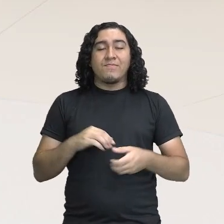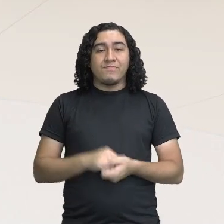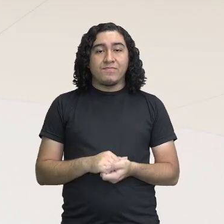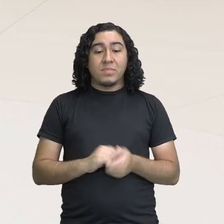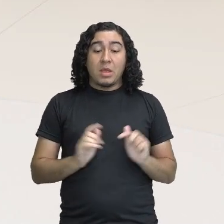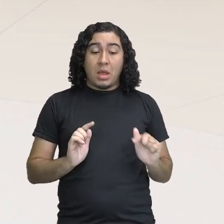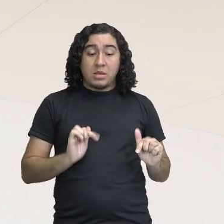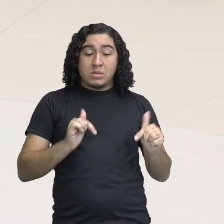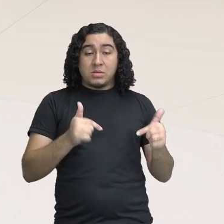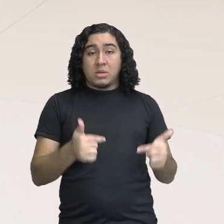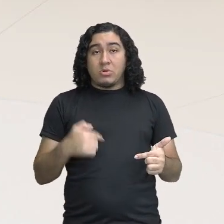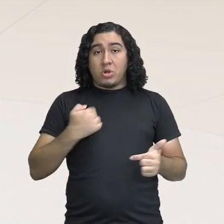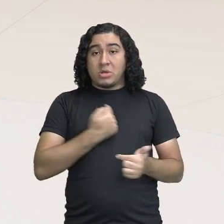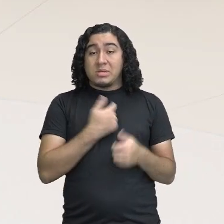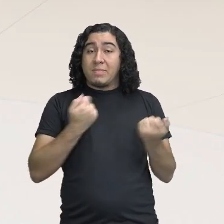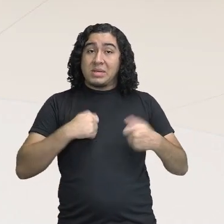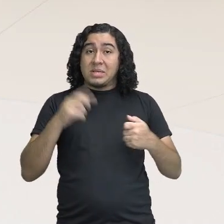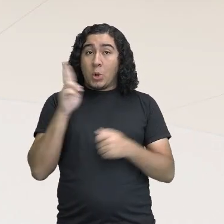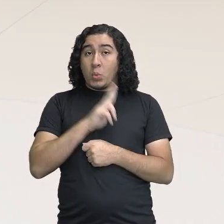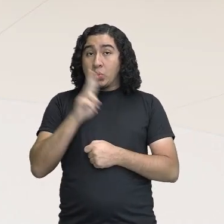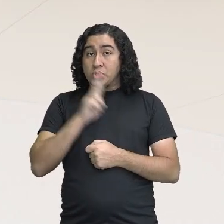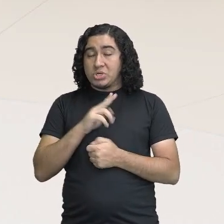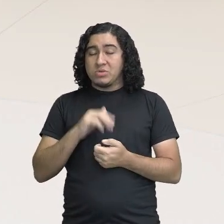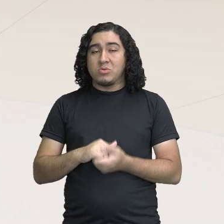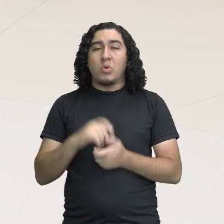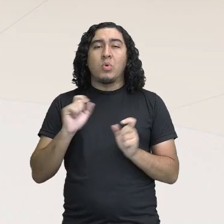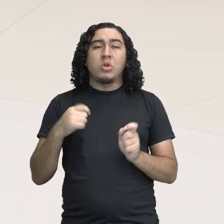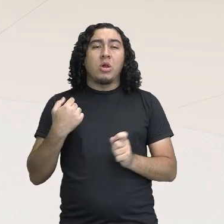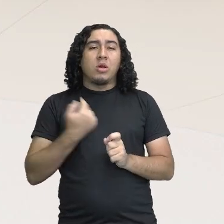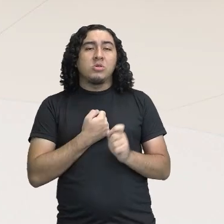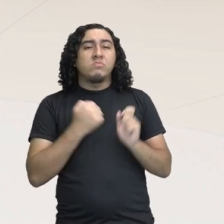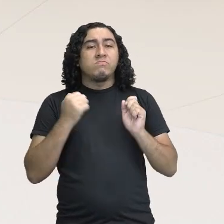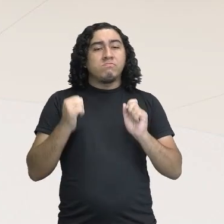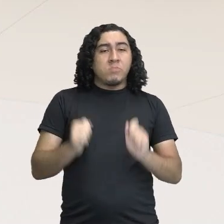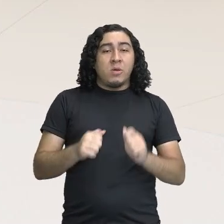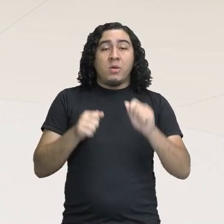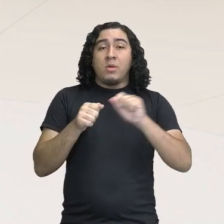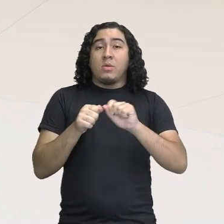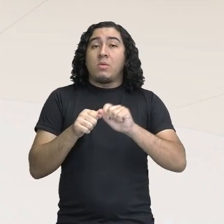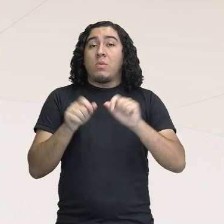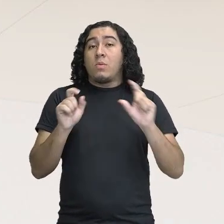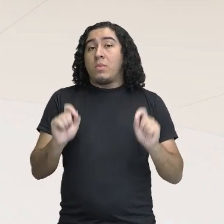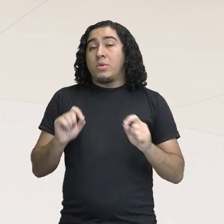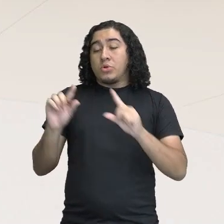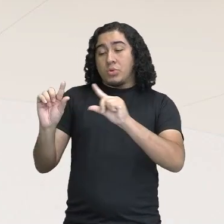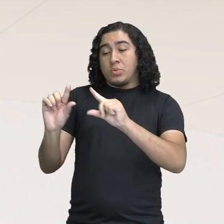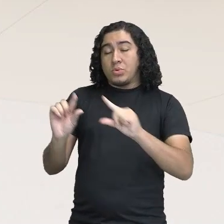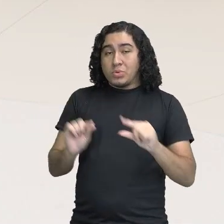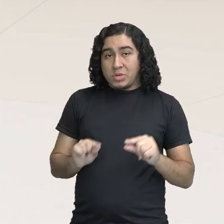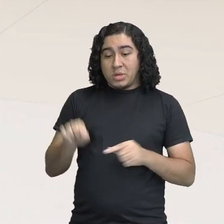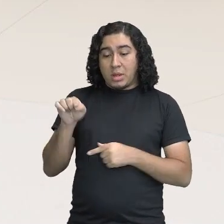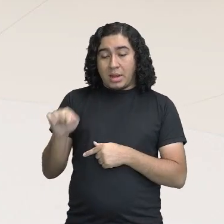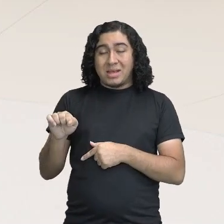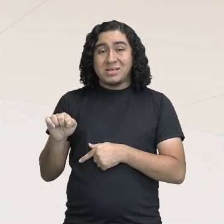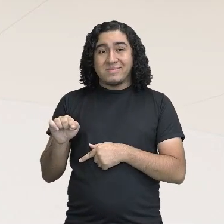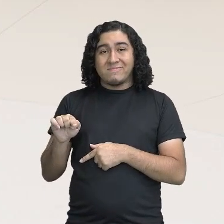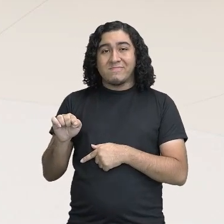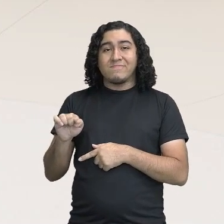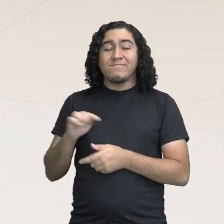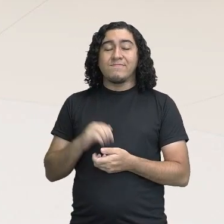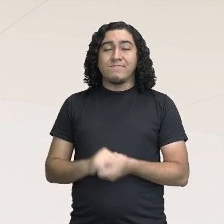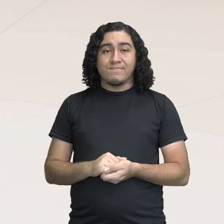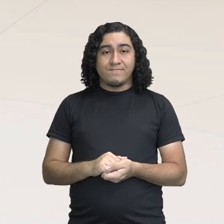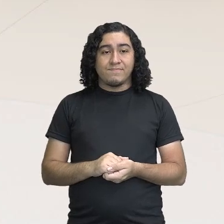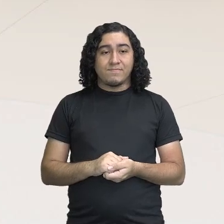são necessárias, são urgentes. O que nós podemos fazer para que a gente possa amenizar esses impactos,